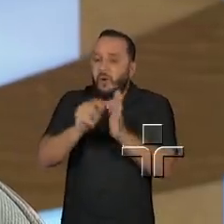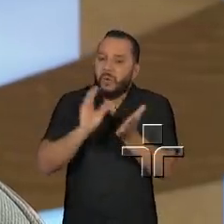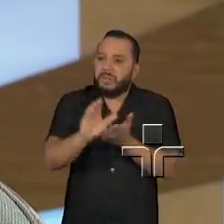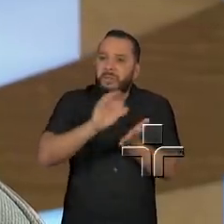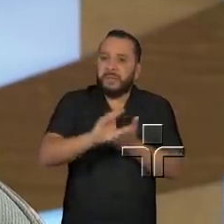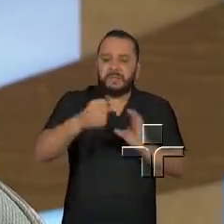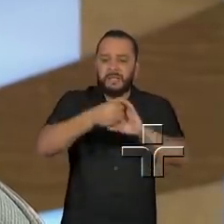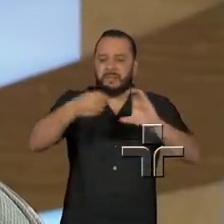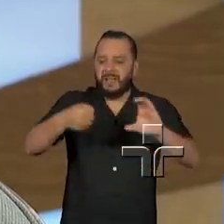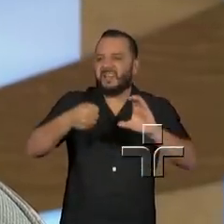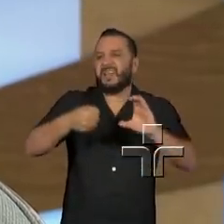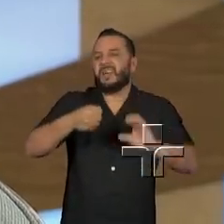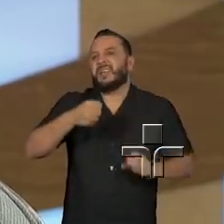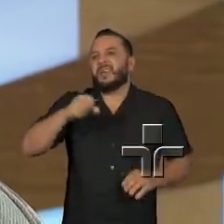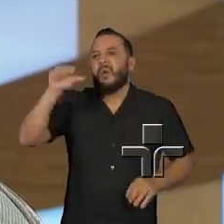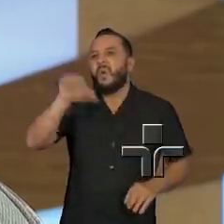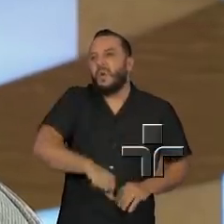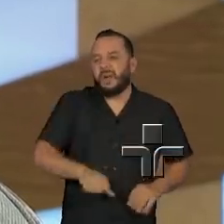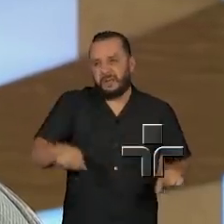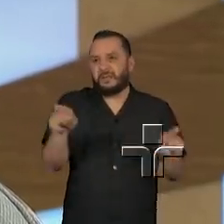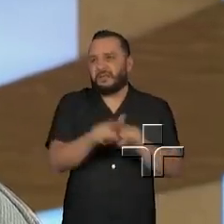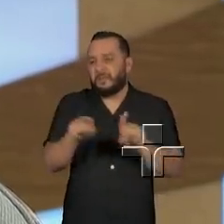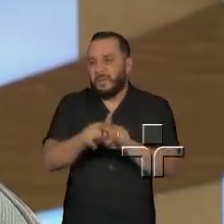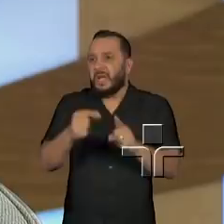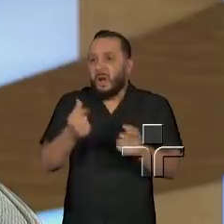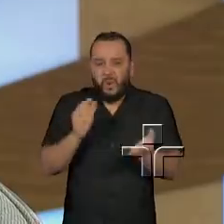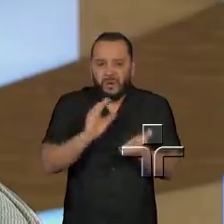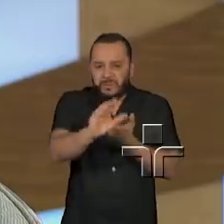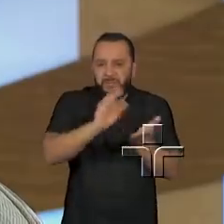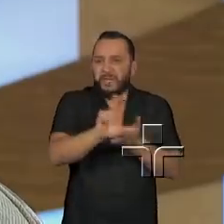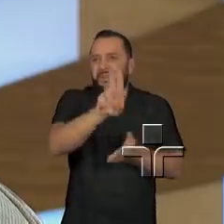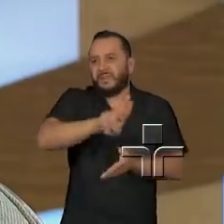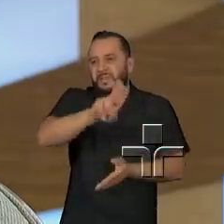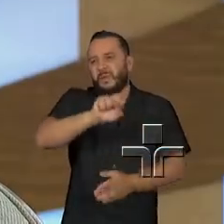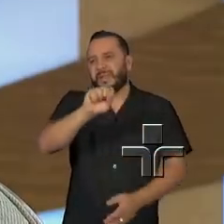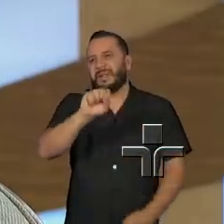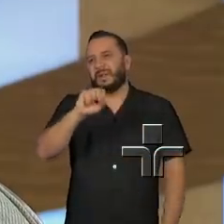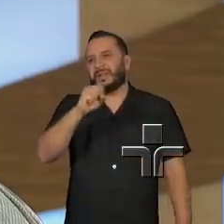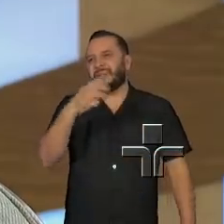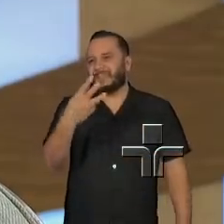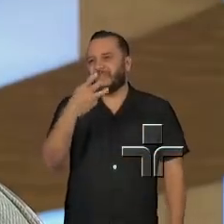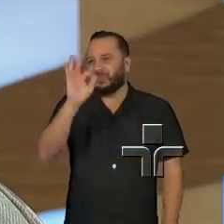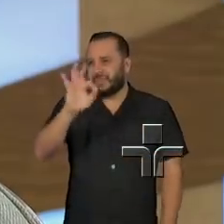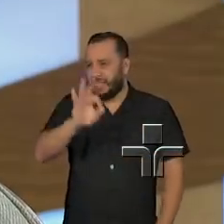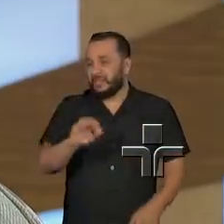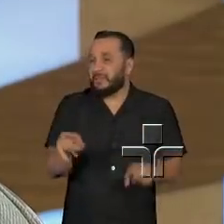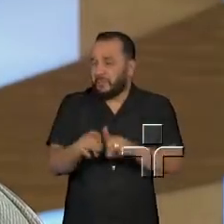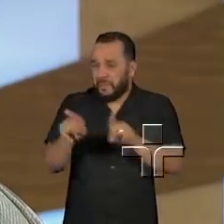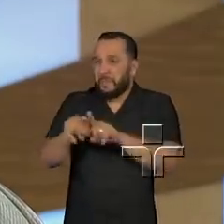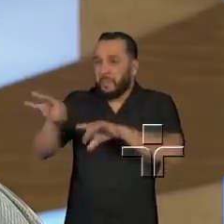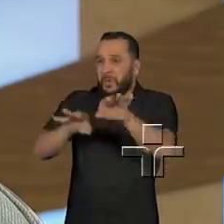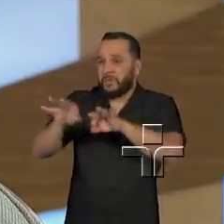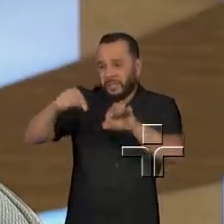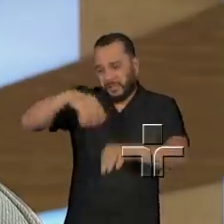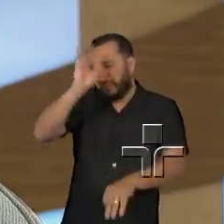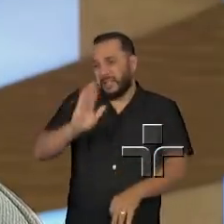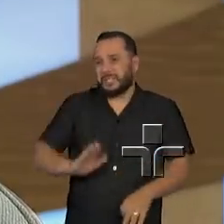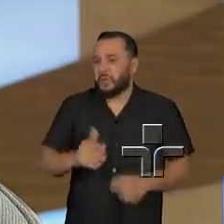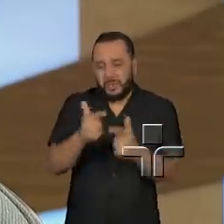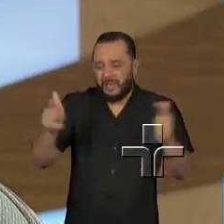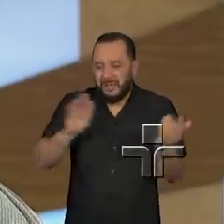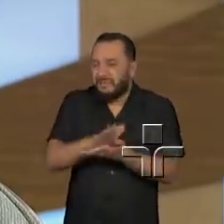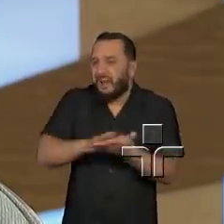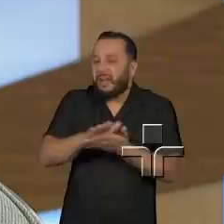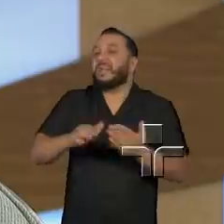o FNDCT estar com um contingenciamento de 86%. O que me incomoda é não haver projeto para o país. Eu quero mais é conversar com os militares. Eu quero